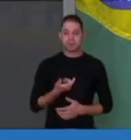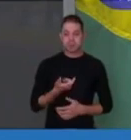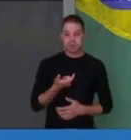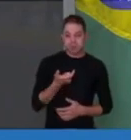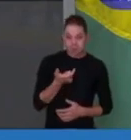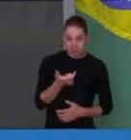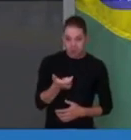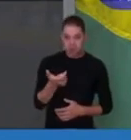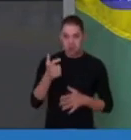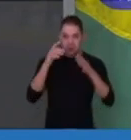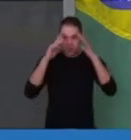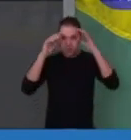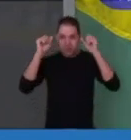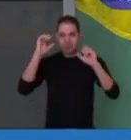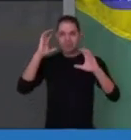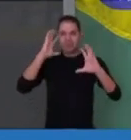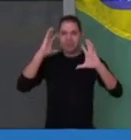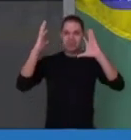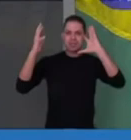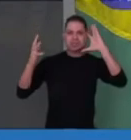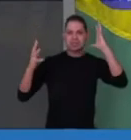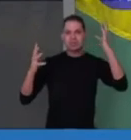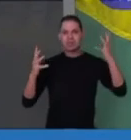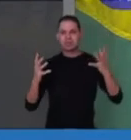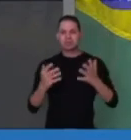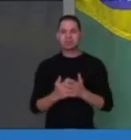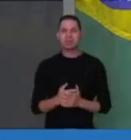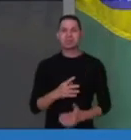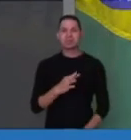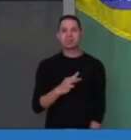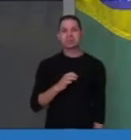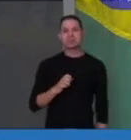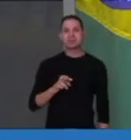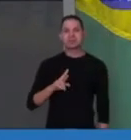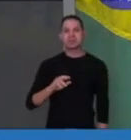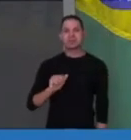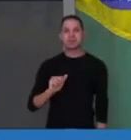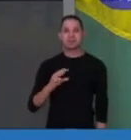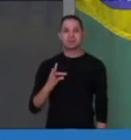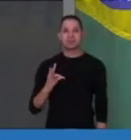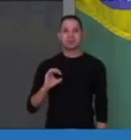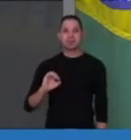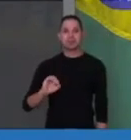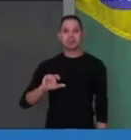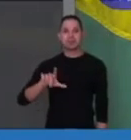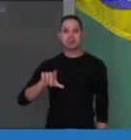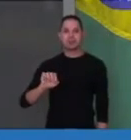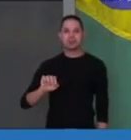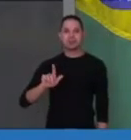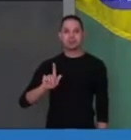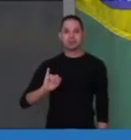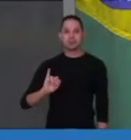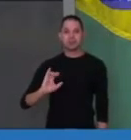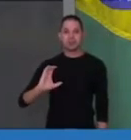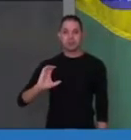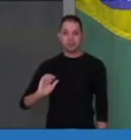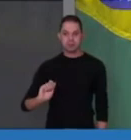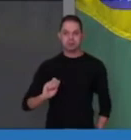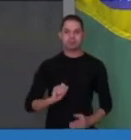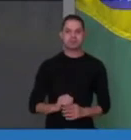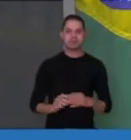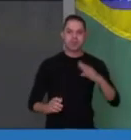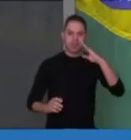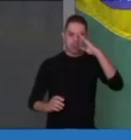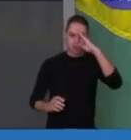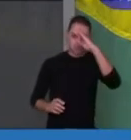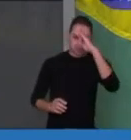tribunal, certas decisões até um certo ponto teratológicas, né? O governo do presidente Jair Bolsonaro